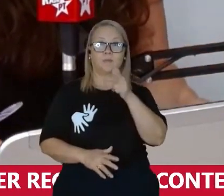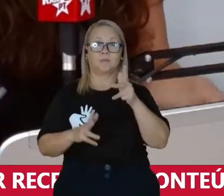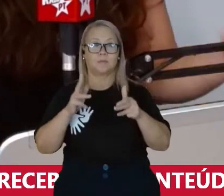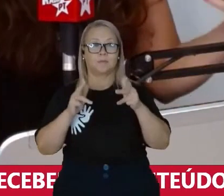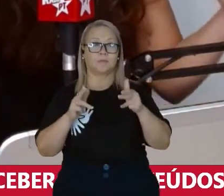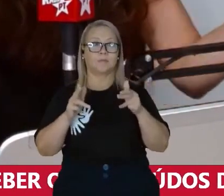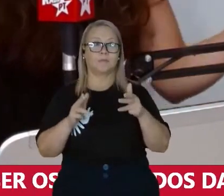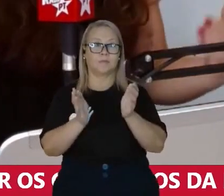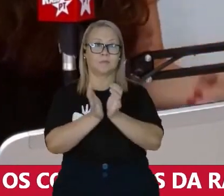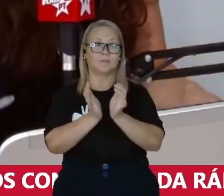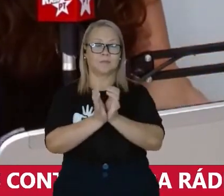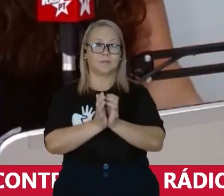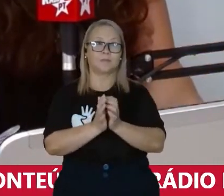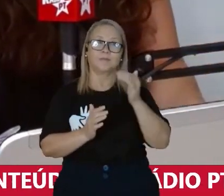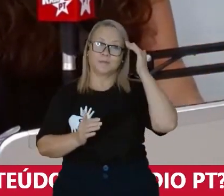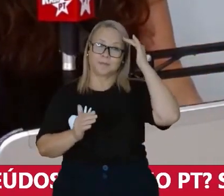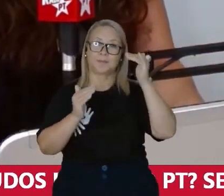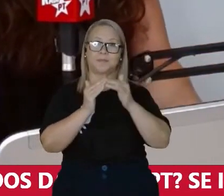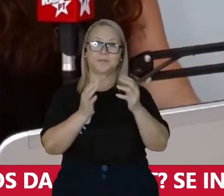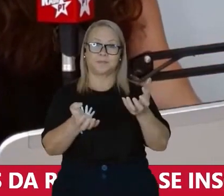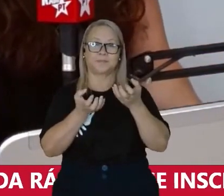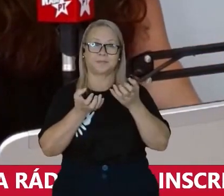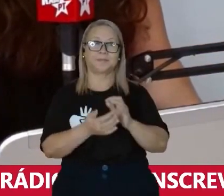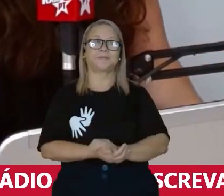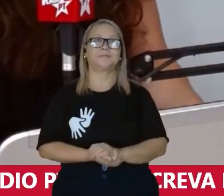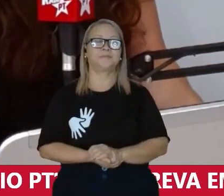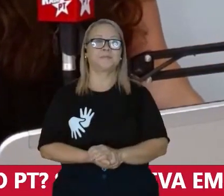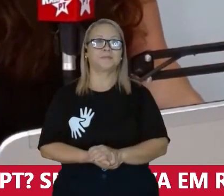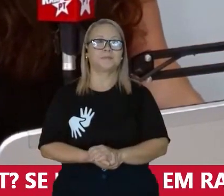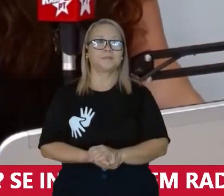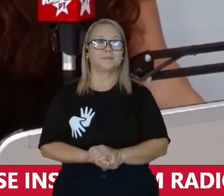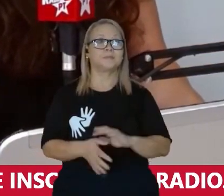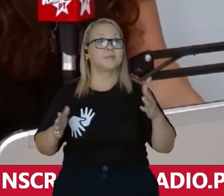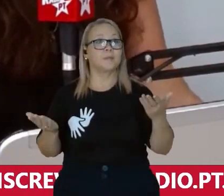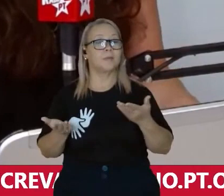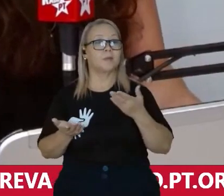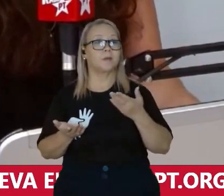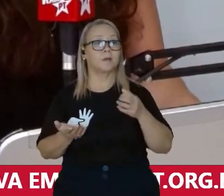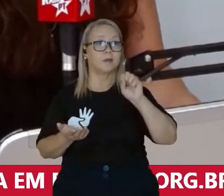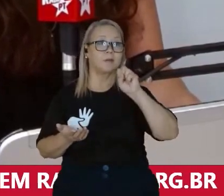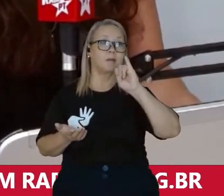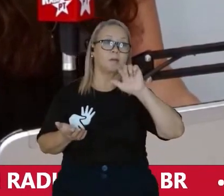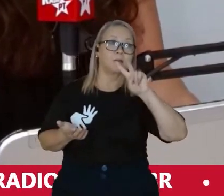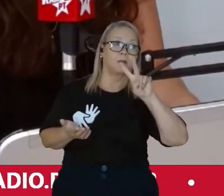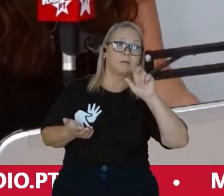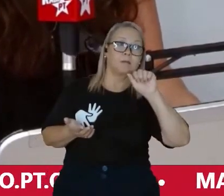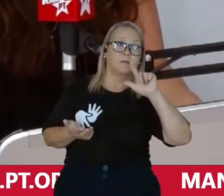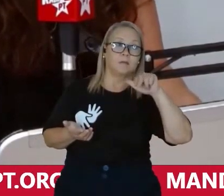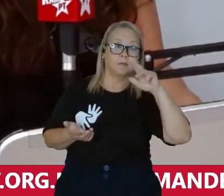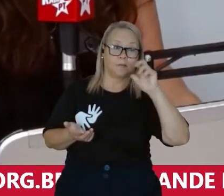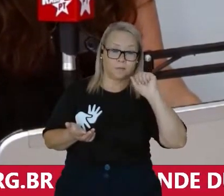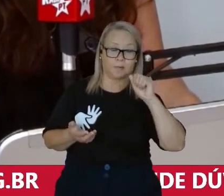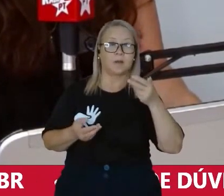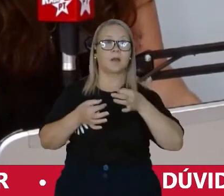esse encontro aí, nem que seja também. Virtual, avatar. E aqui temos a Silvana Pereira que comenta, né?